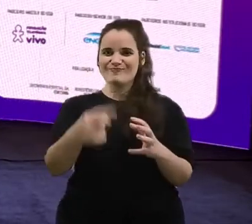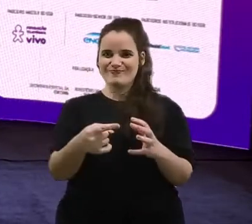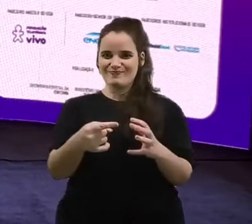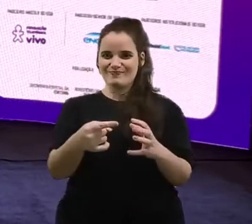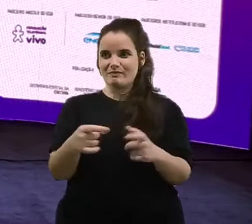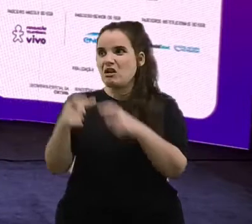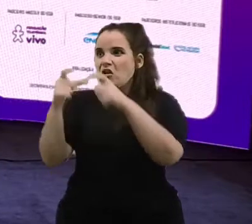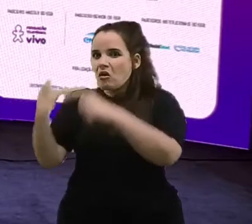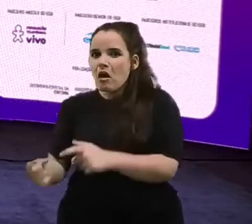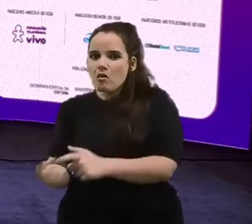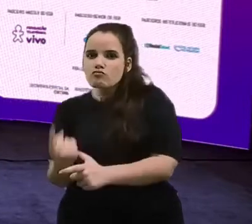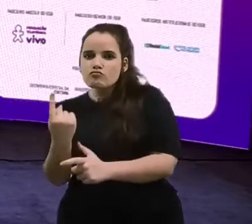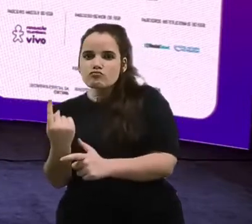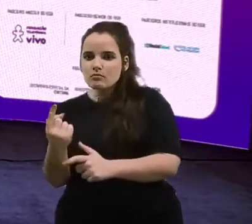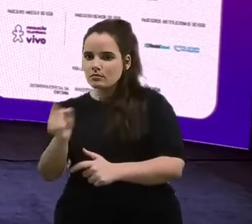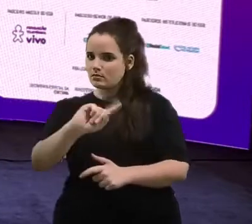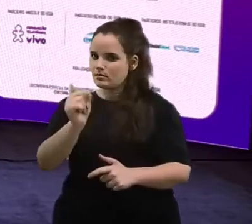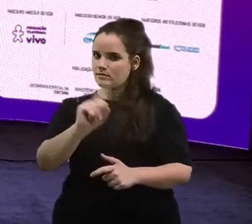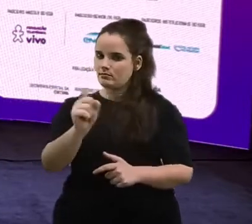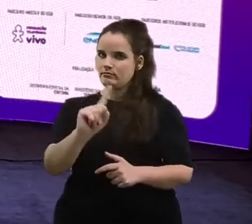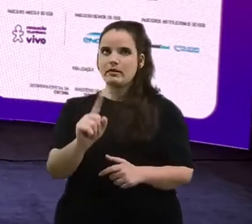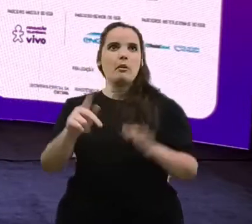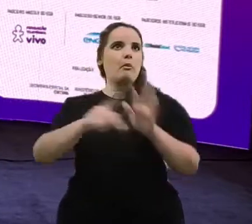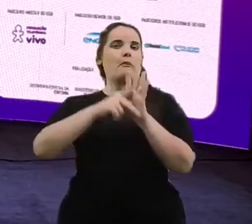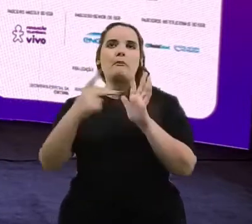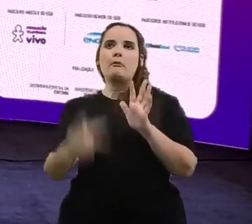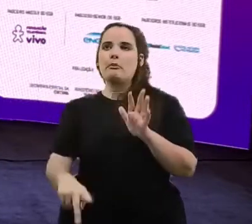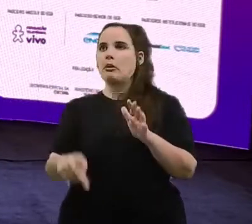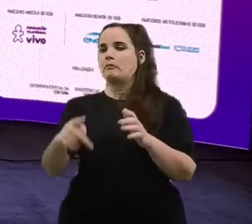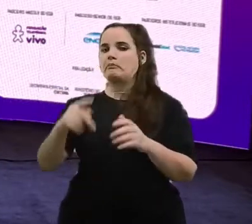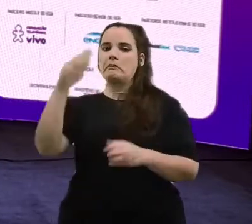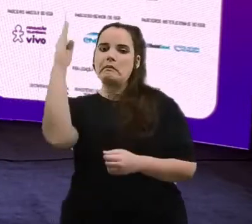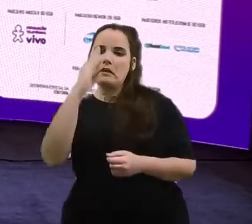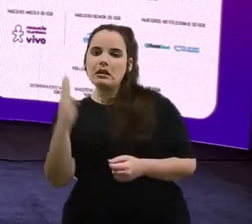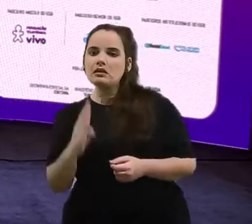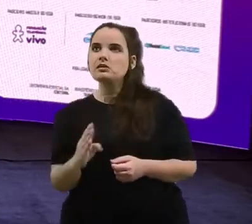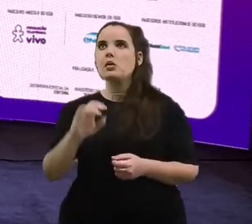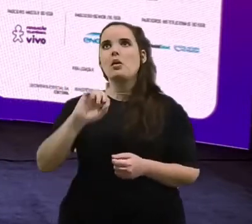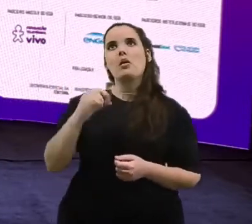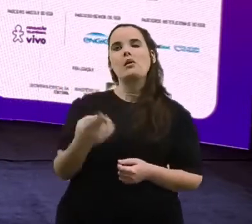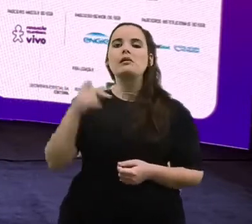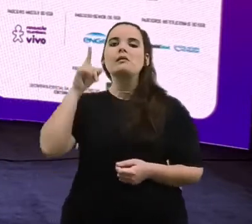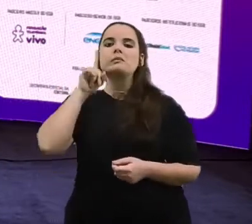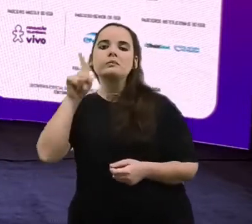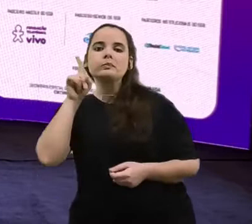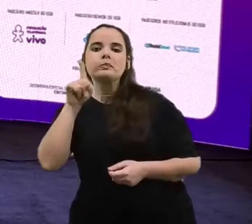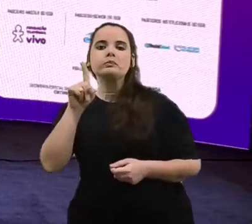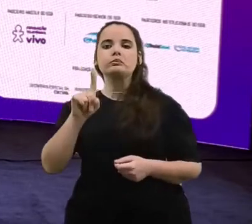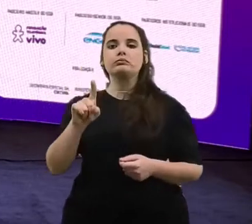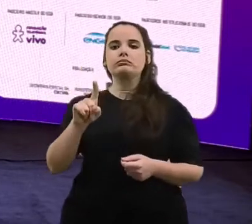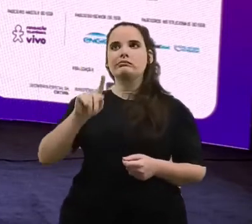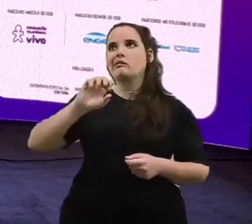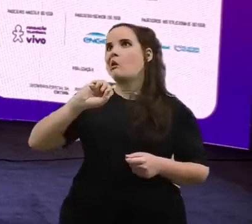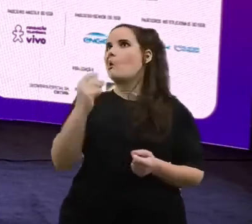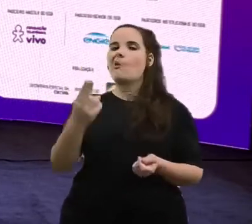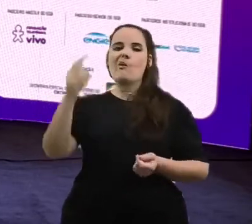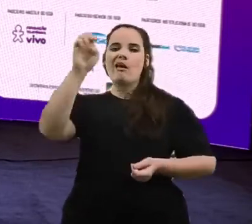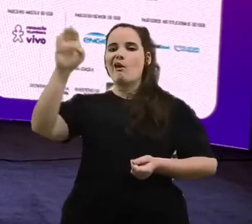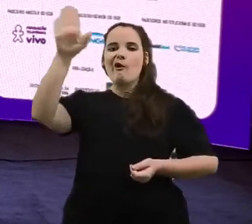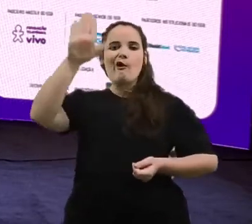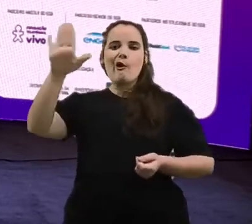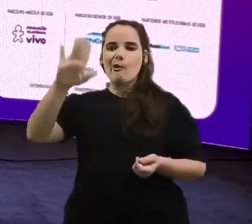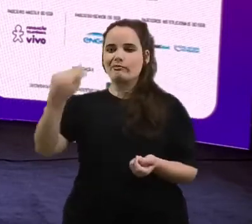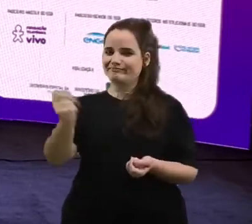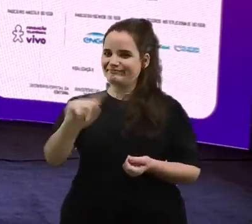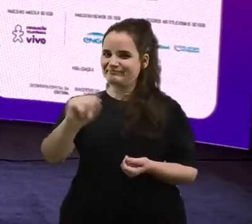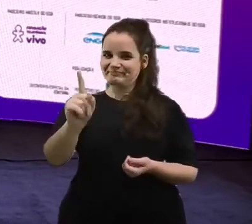um problema específico do Brasil, ou dos Estados Unidos, ou da Europa. Então, nós imaginamos desde o início uma solução